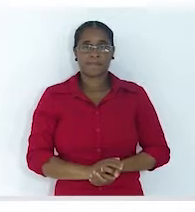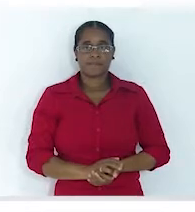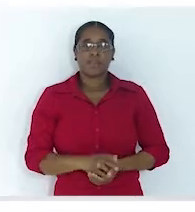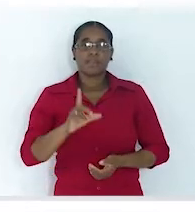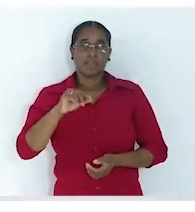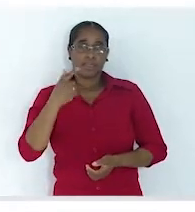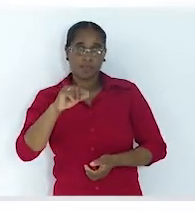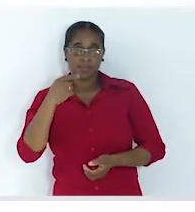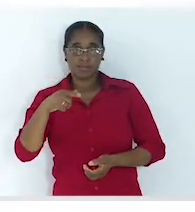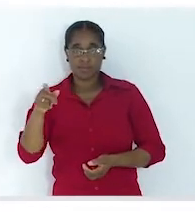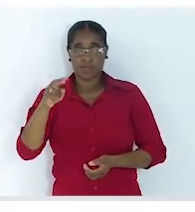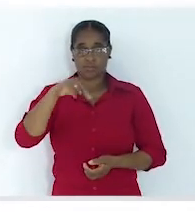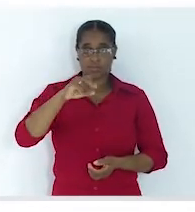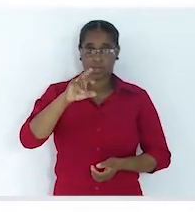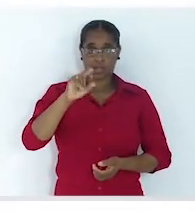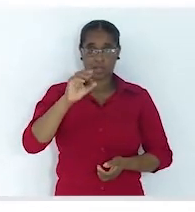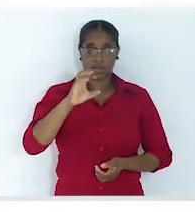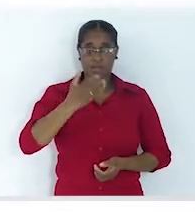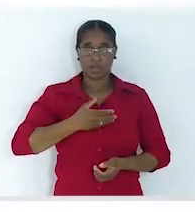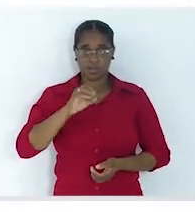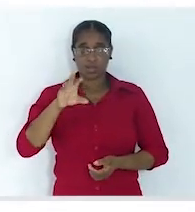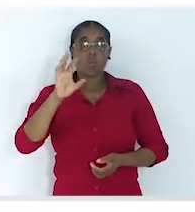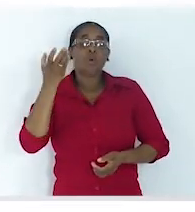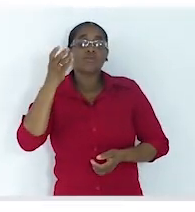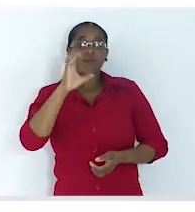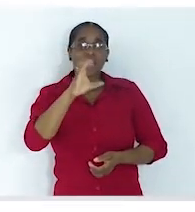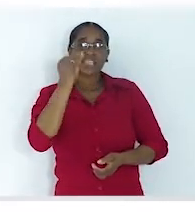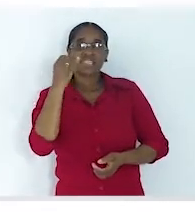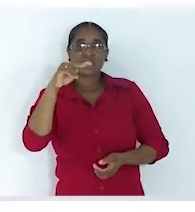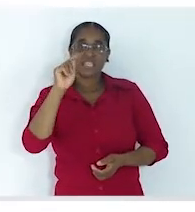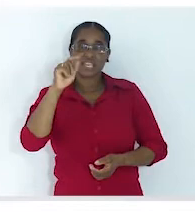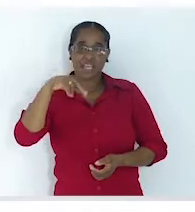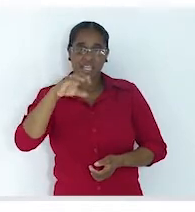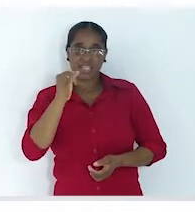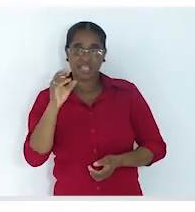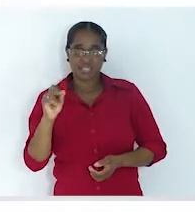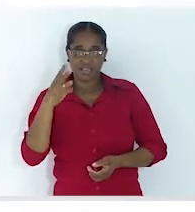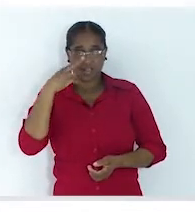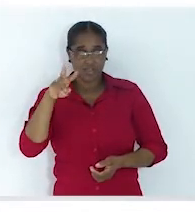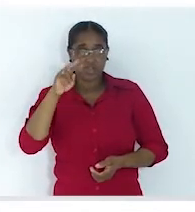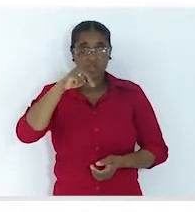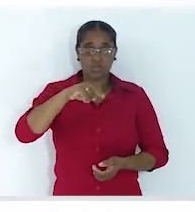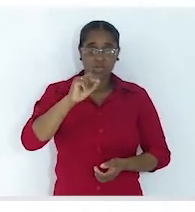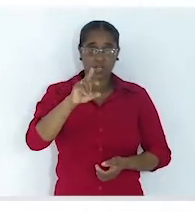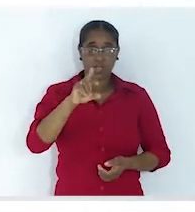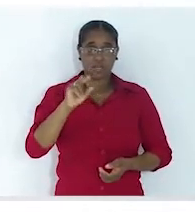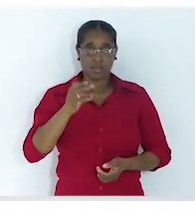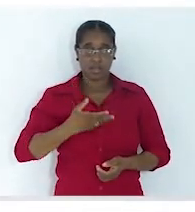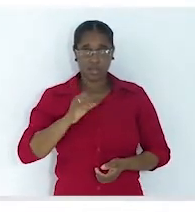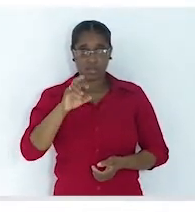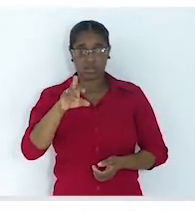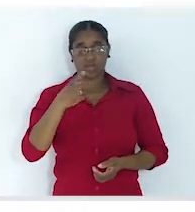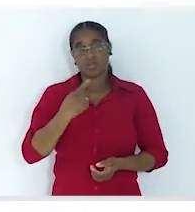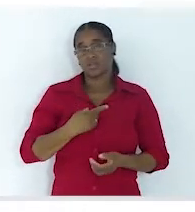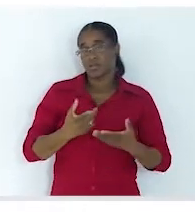E temos ainda o narrador quanto à ciência, aquilo que é a visão do narrador, quanto à ciência que vai